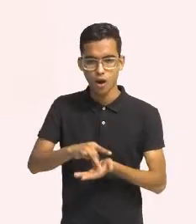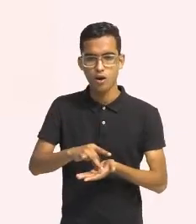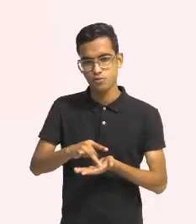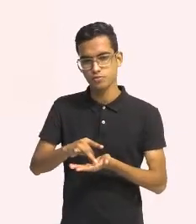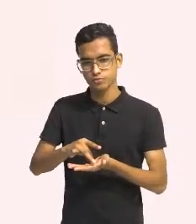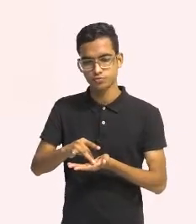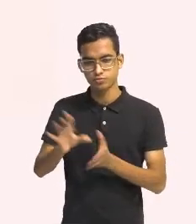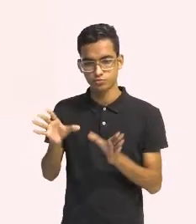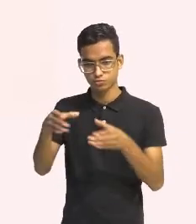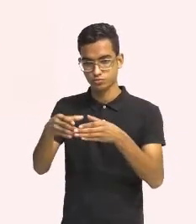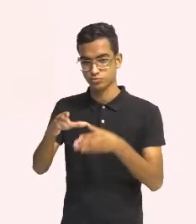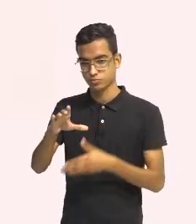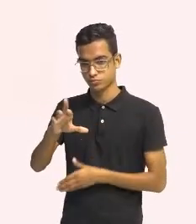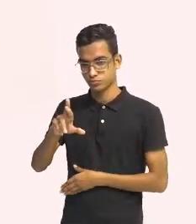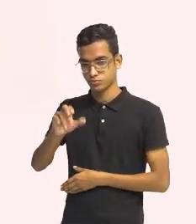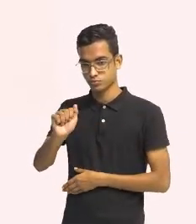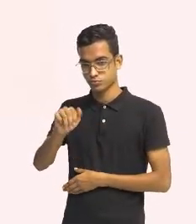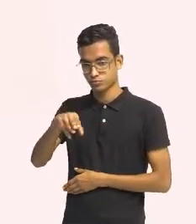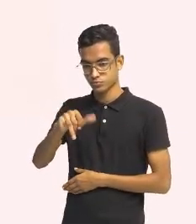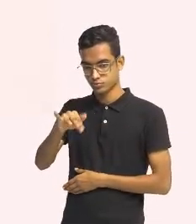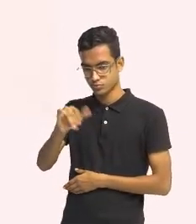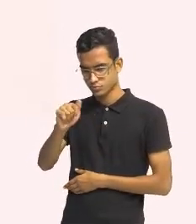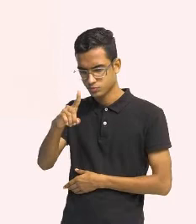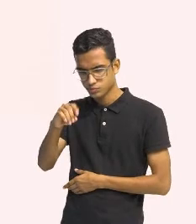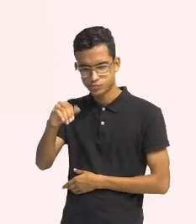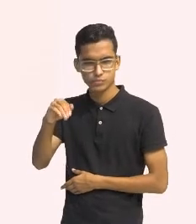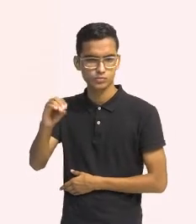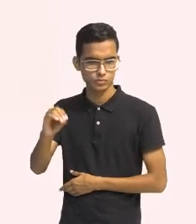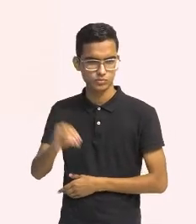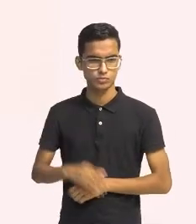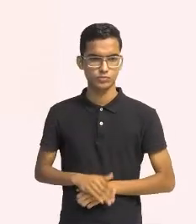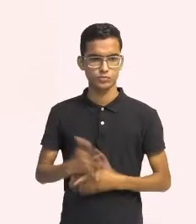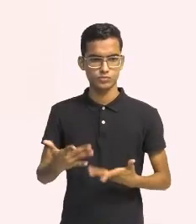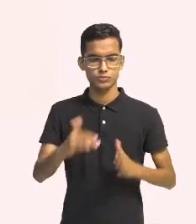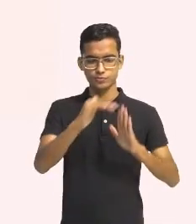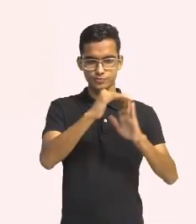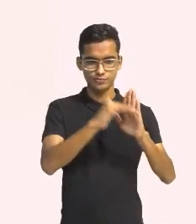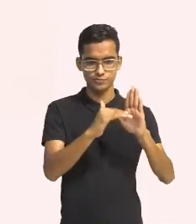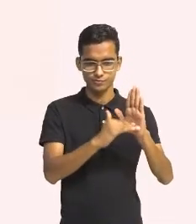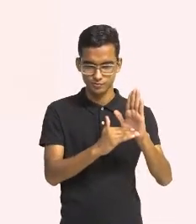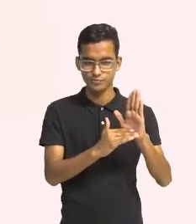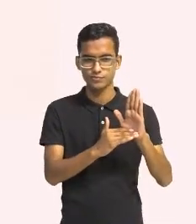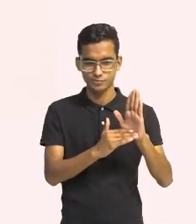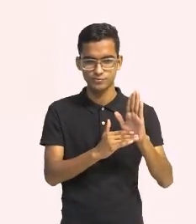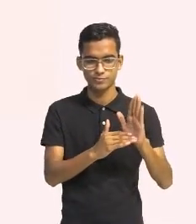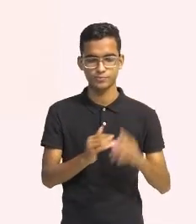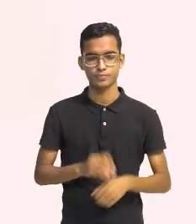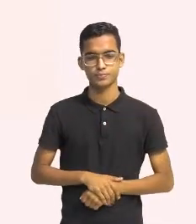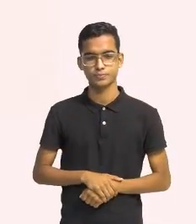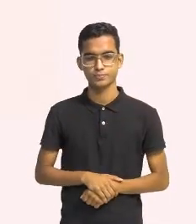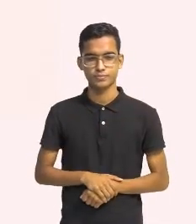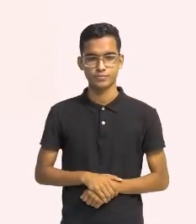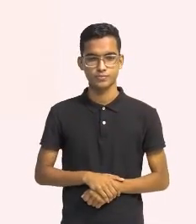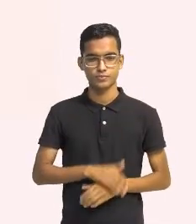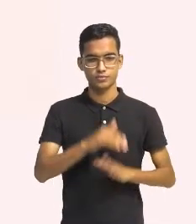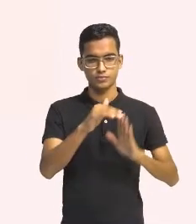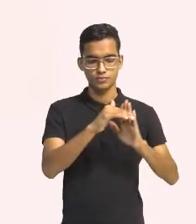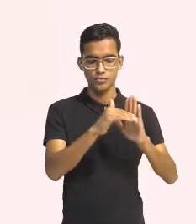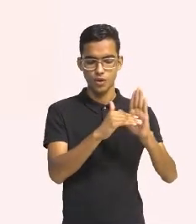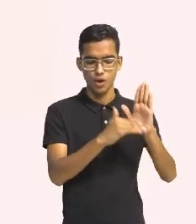cadeia ramificada, ok? Bora continuar falando das regrinhas. Vamos avançar, né? Senão não vai dar tempo. Então,